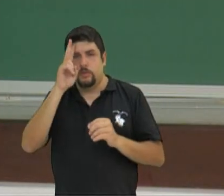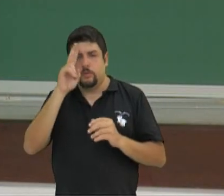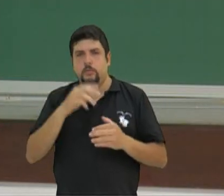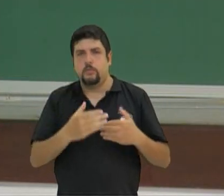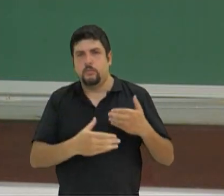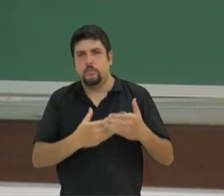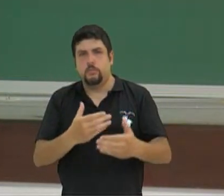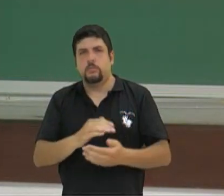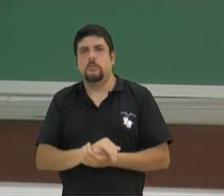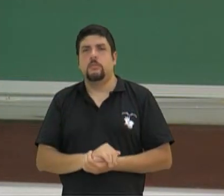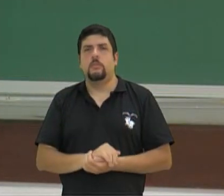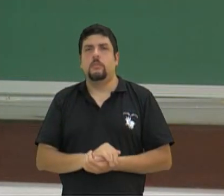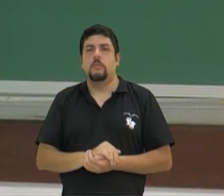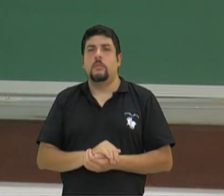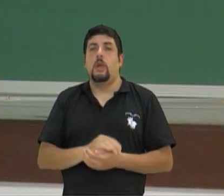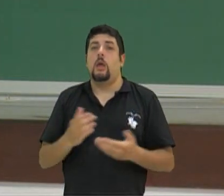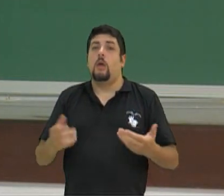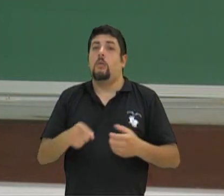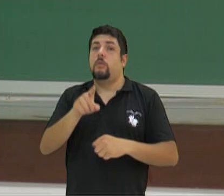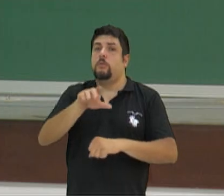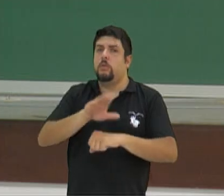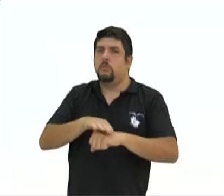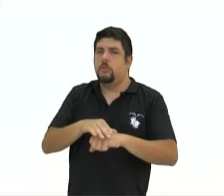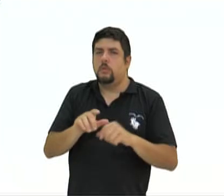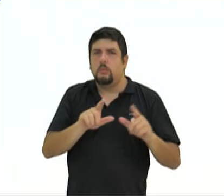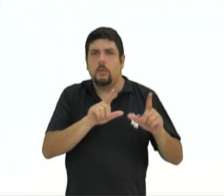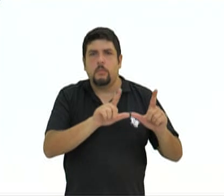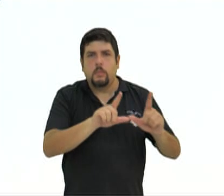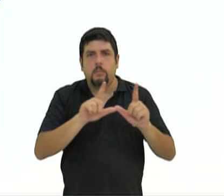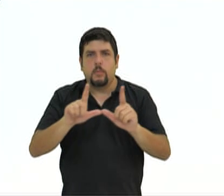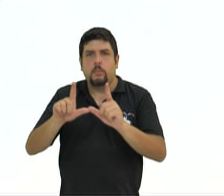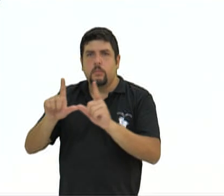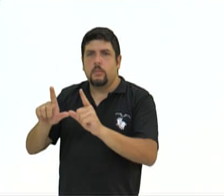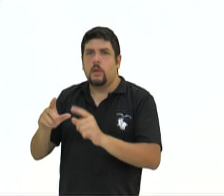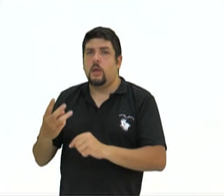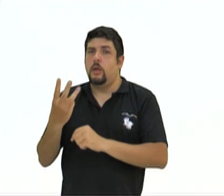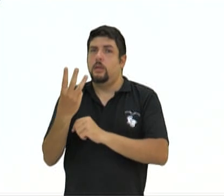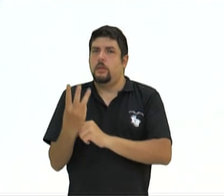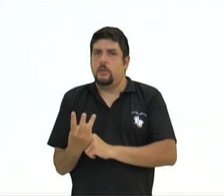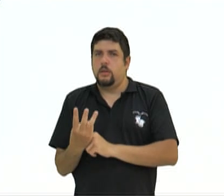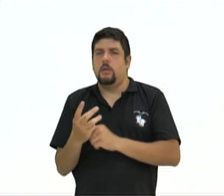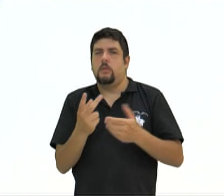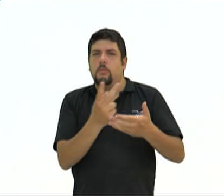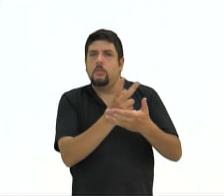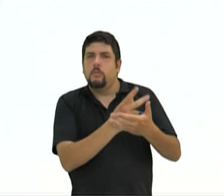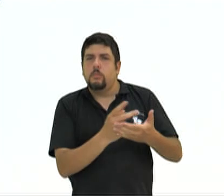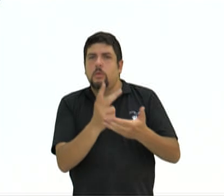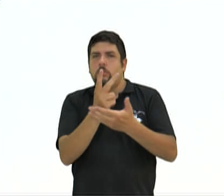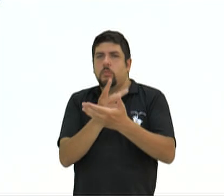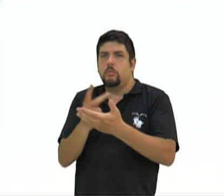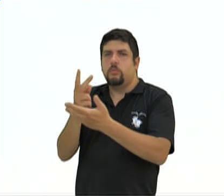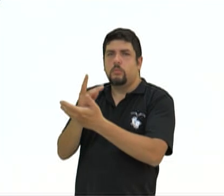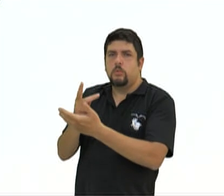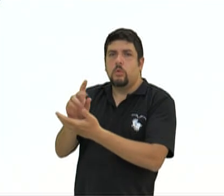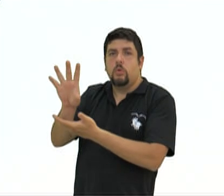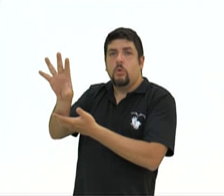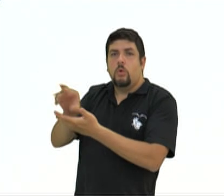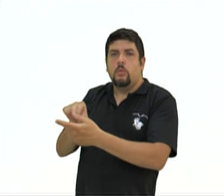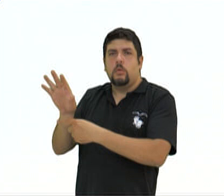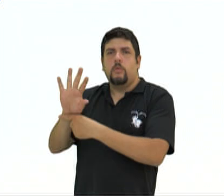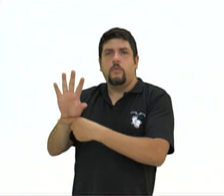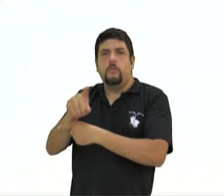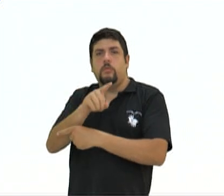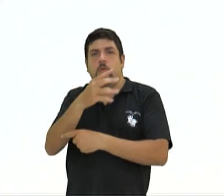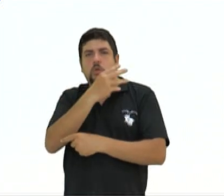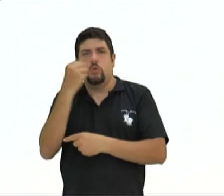atividade de hoje é para você criar um storyboard de, no mínimo, 3 cenas, né? Vou dar um tempinho para vocês, de um trecho de um filme que você goste muito. Você pode pegar Guerra